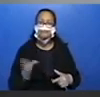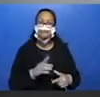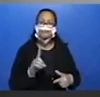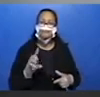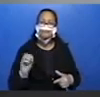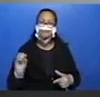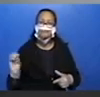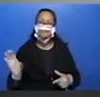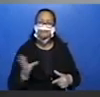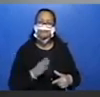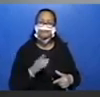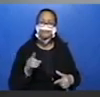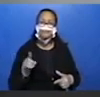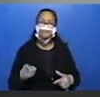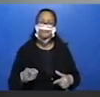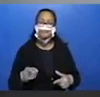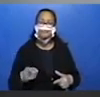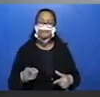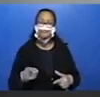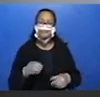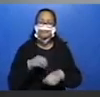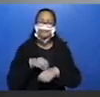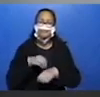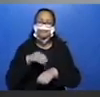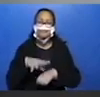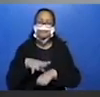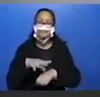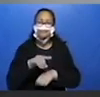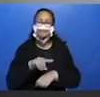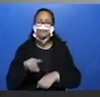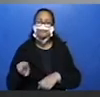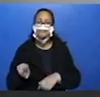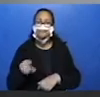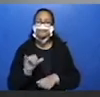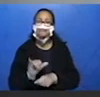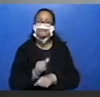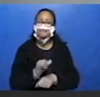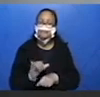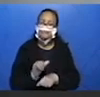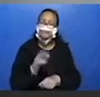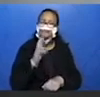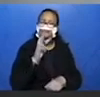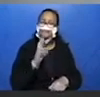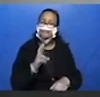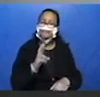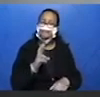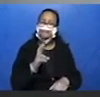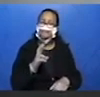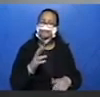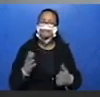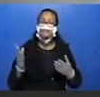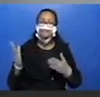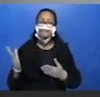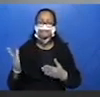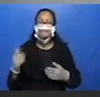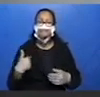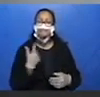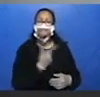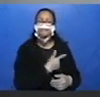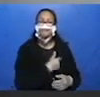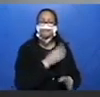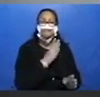dica das ideias, vocês já estão formulando a estratégia da resposta. Nesse módulo, nós vamos